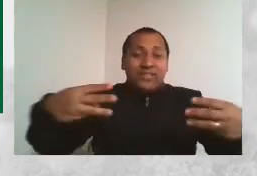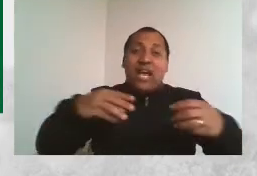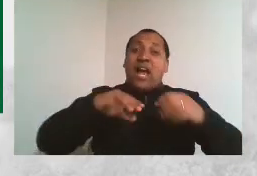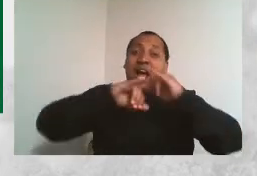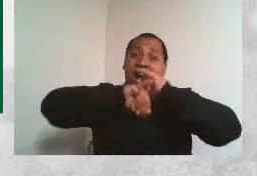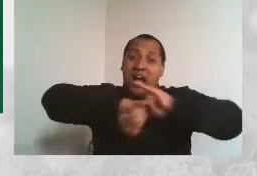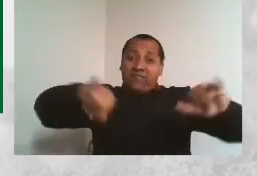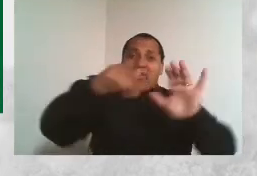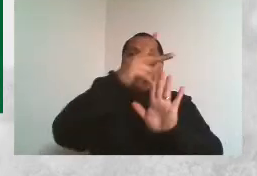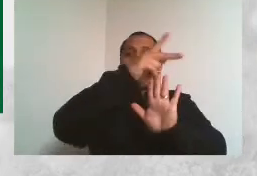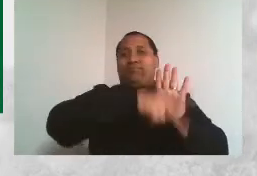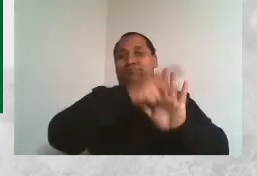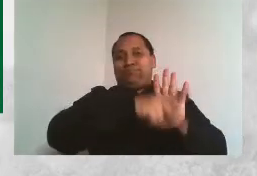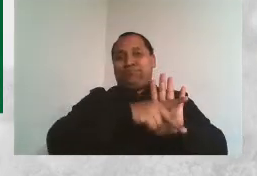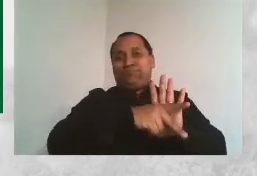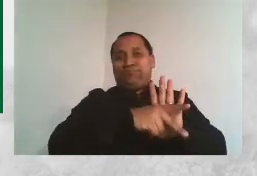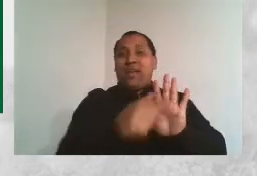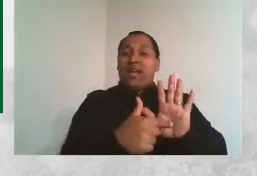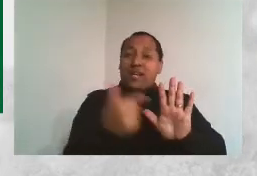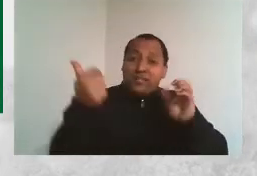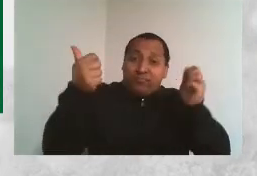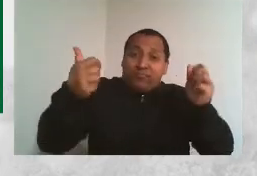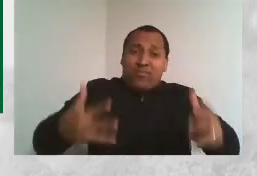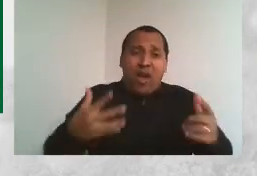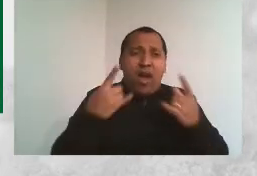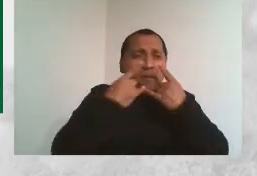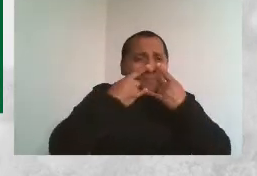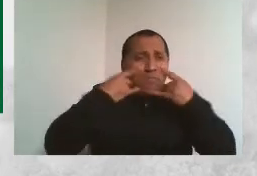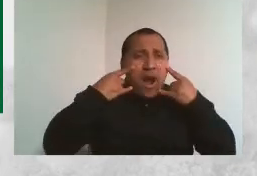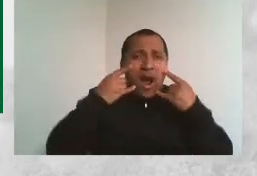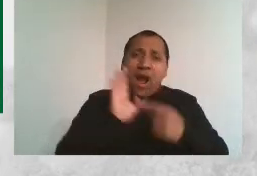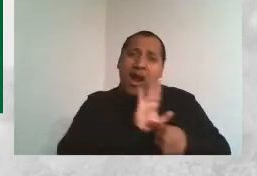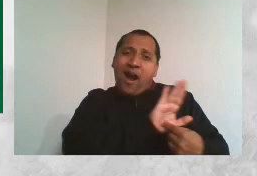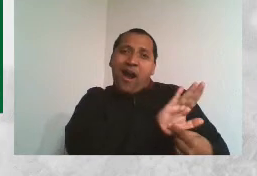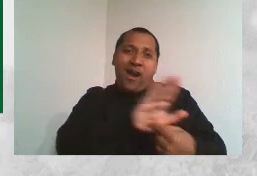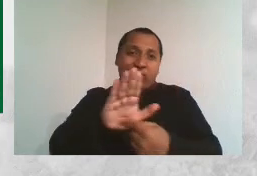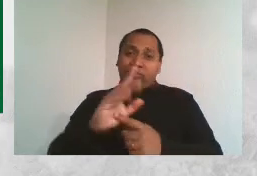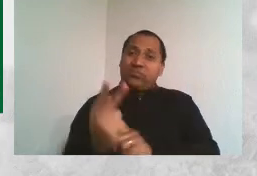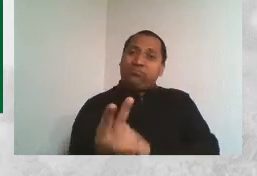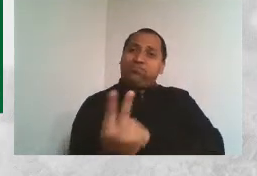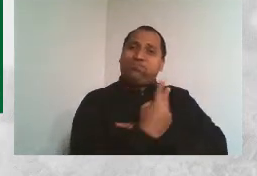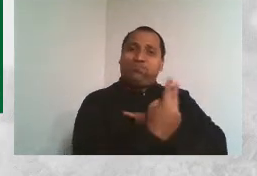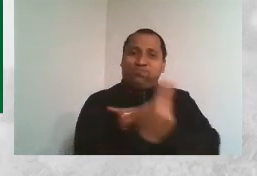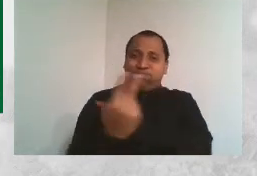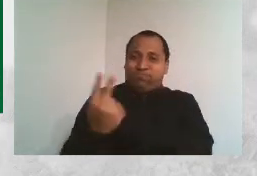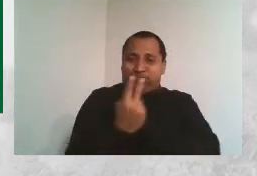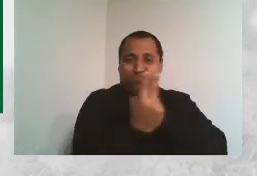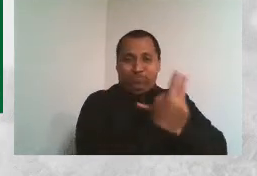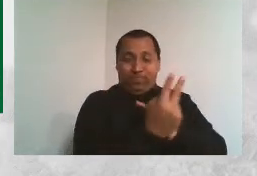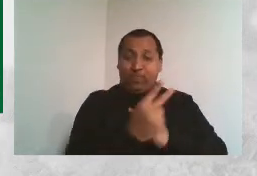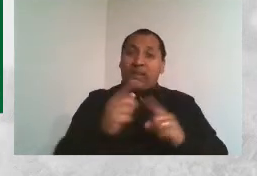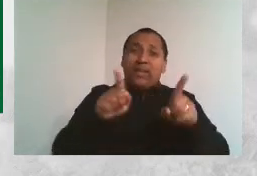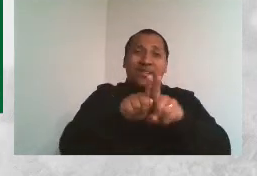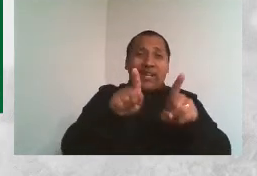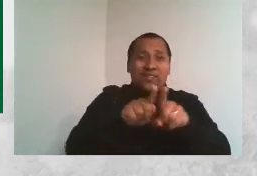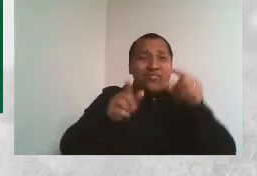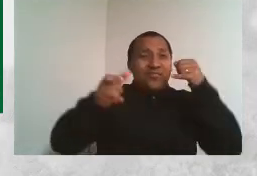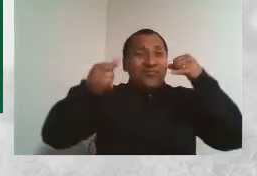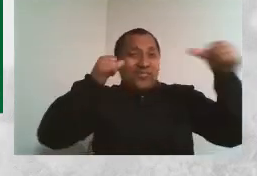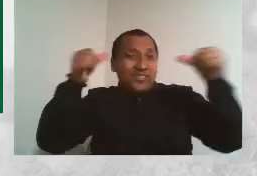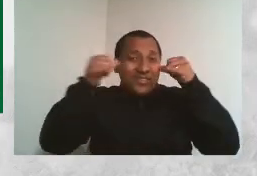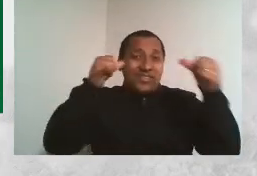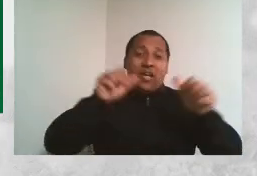portaria estabelecendo as máscaras como uma medida de prevenção e de cautela e redução de riscos de